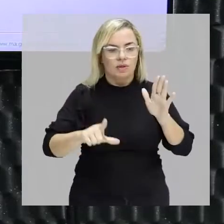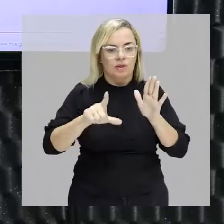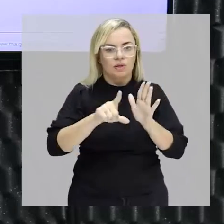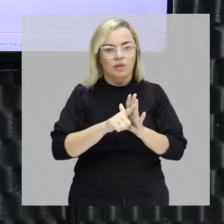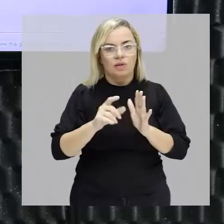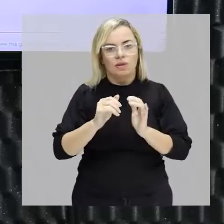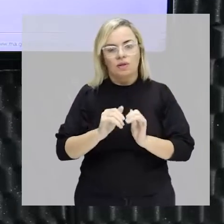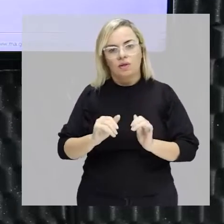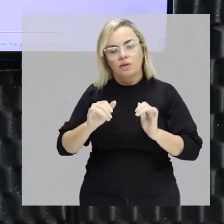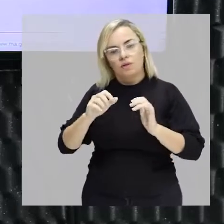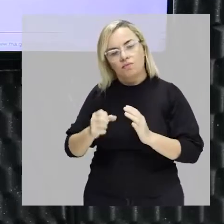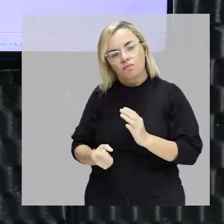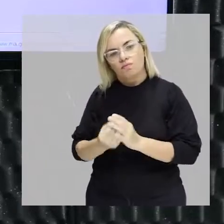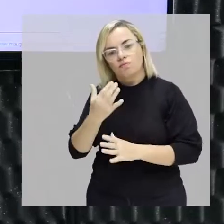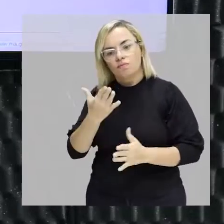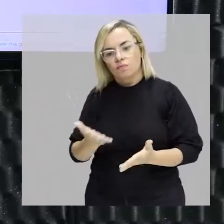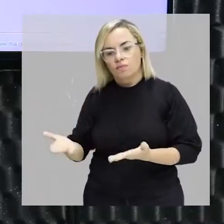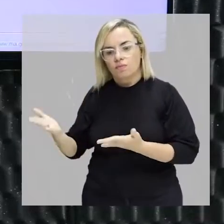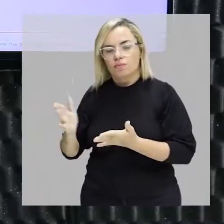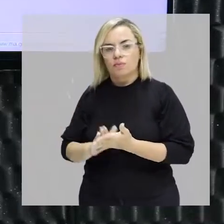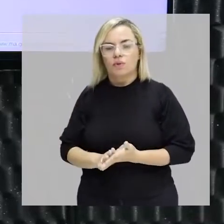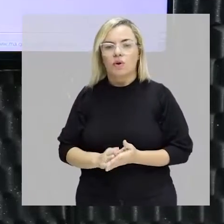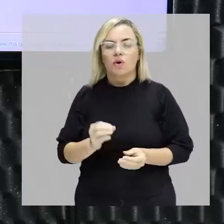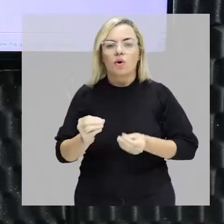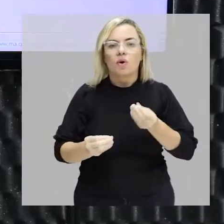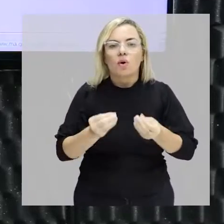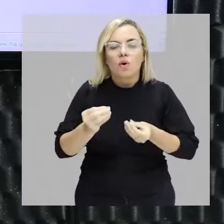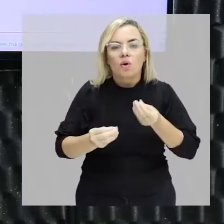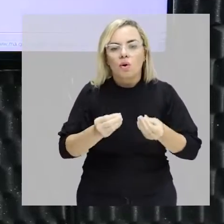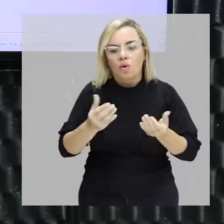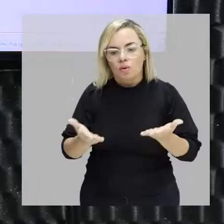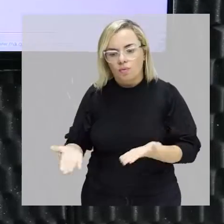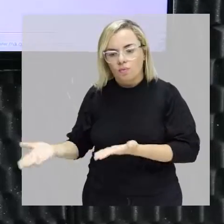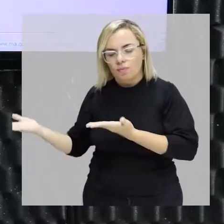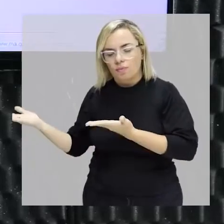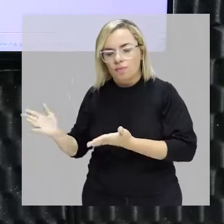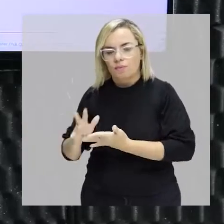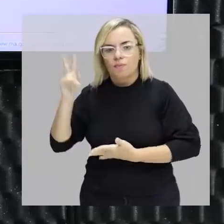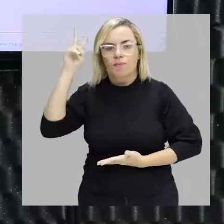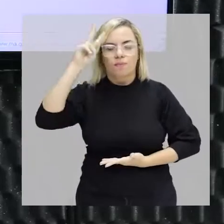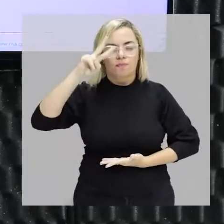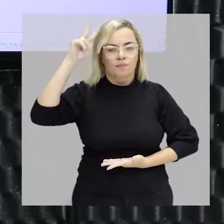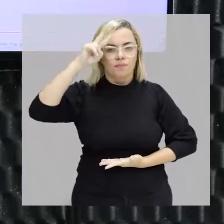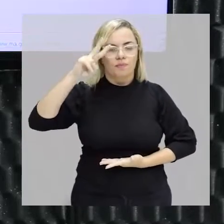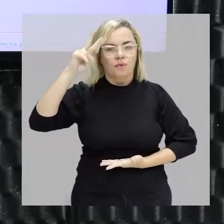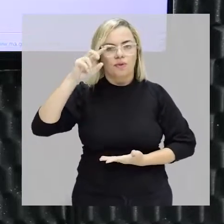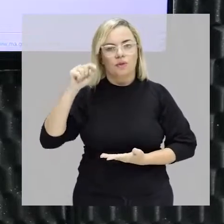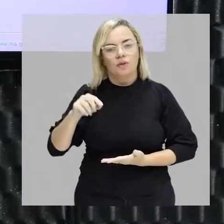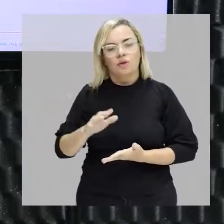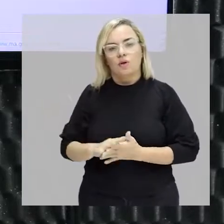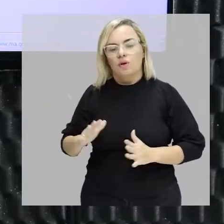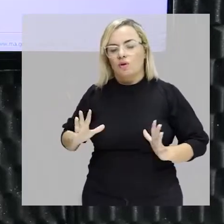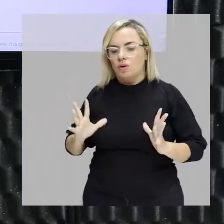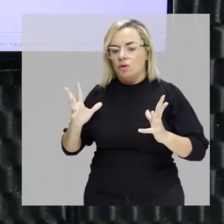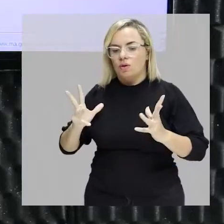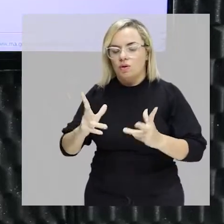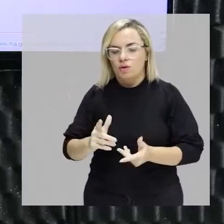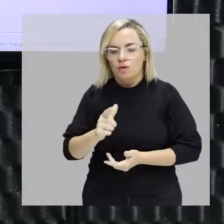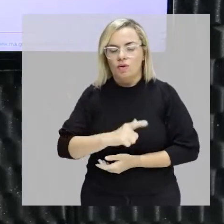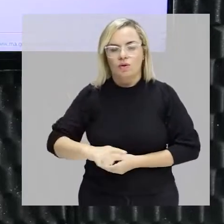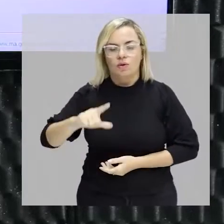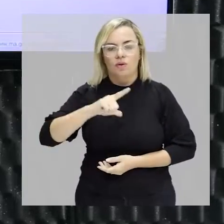E essa lei de formação, o formato dela é esse aqui. E lembra, todas as vezes que eu tiver